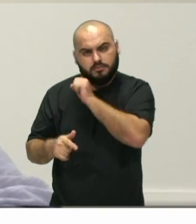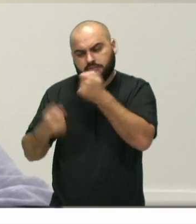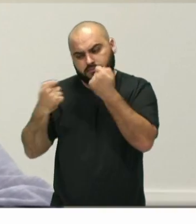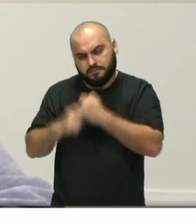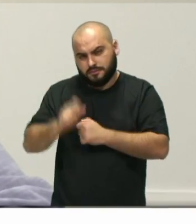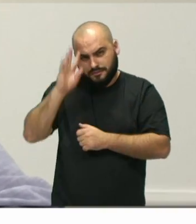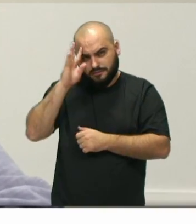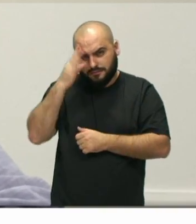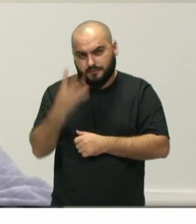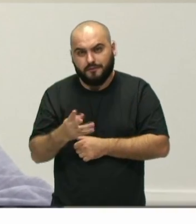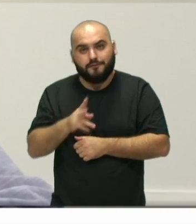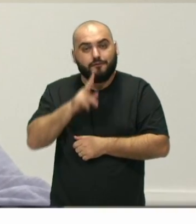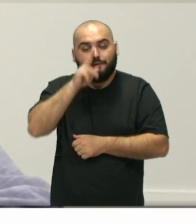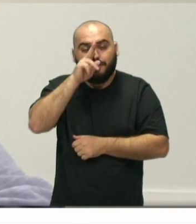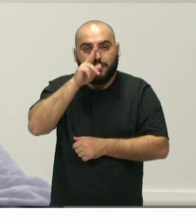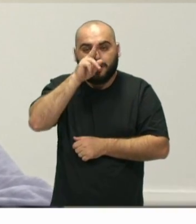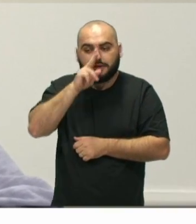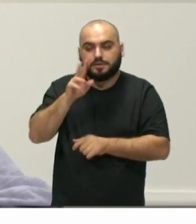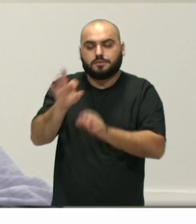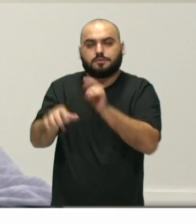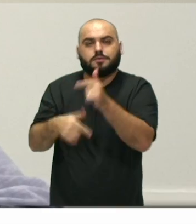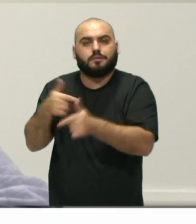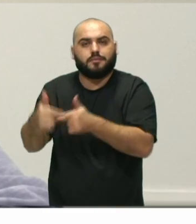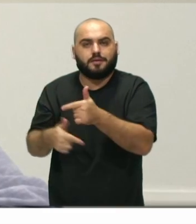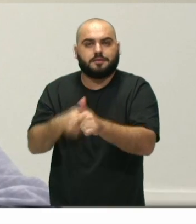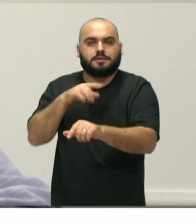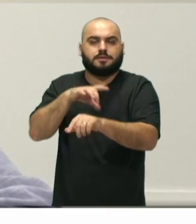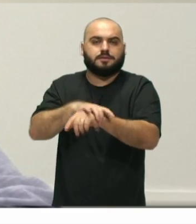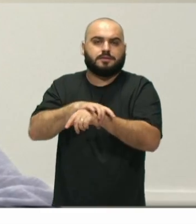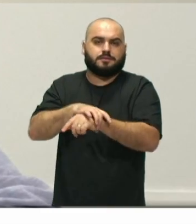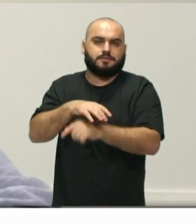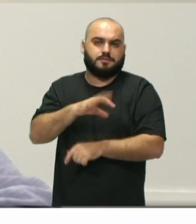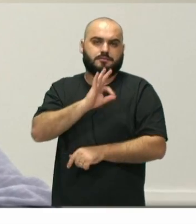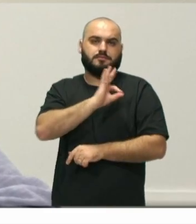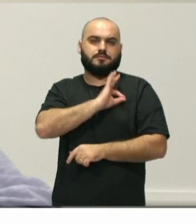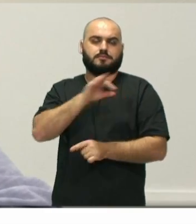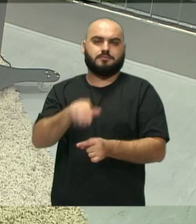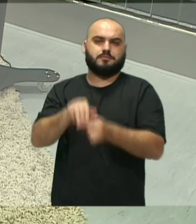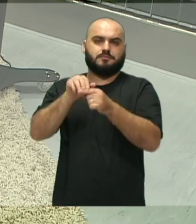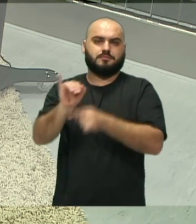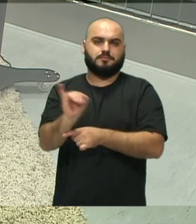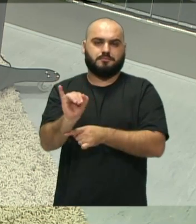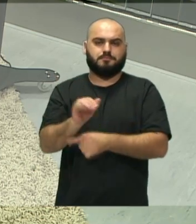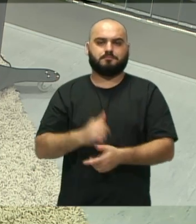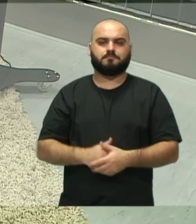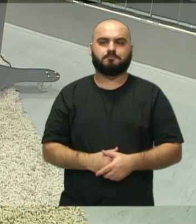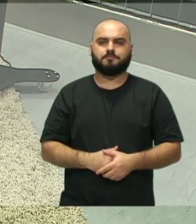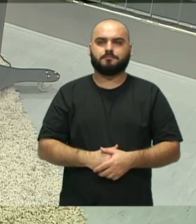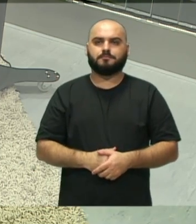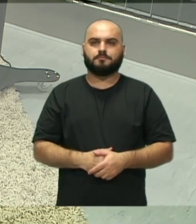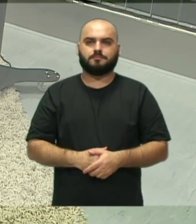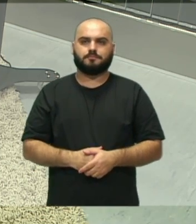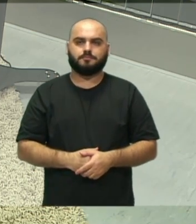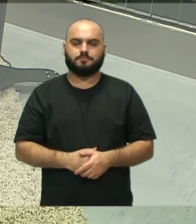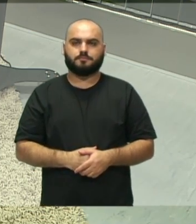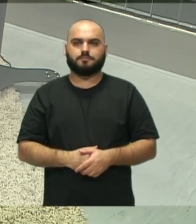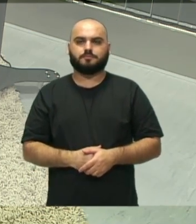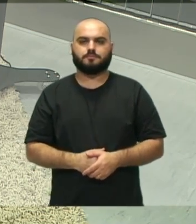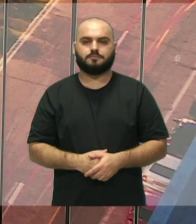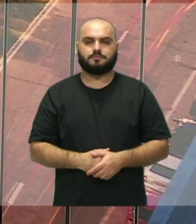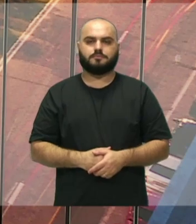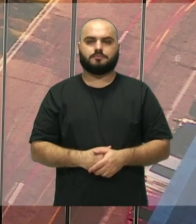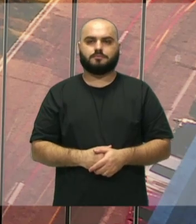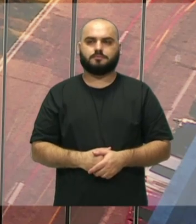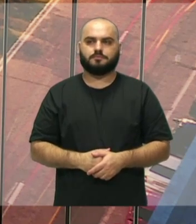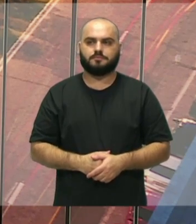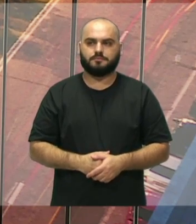certeza, fortalecer o nosso serviço de segurança pública aqui, que é o serviço da Guarda Armada Municipal. Bom, vereador, o nosso